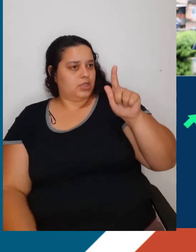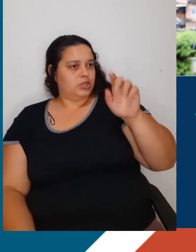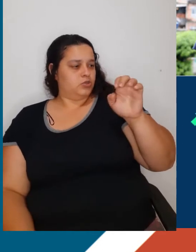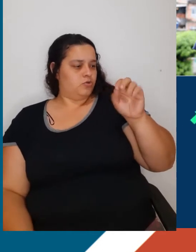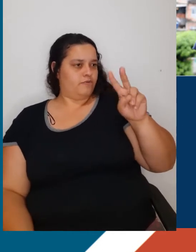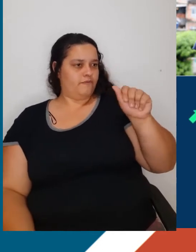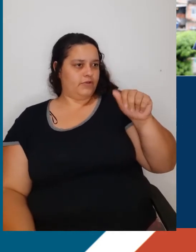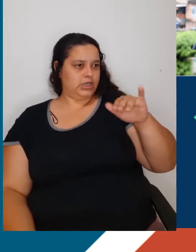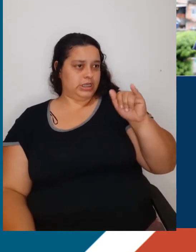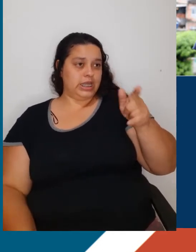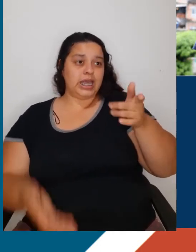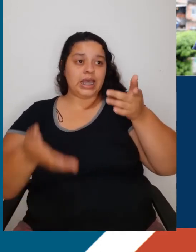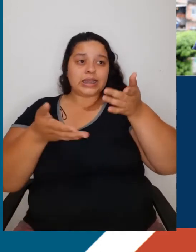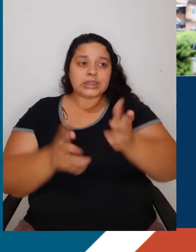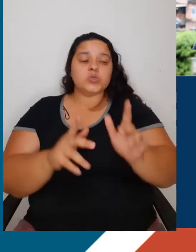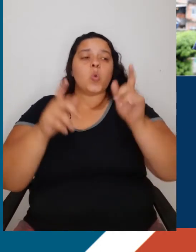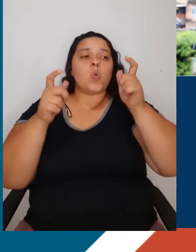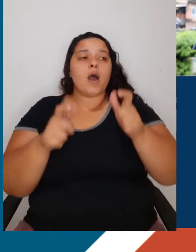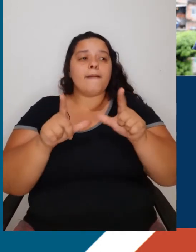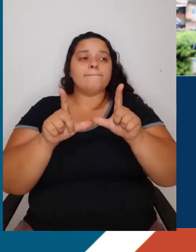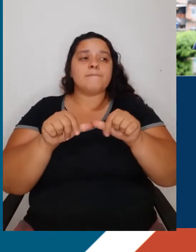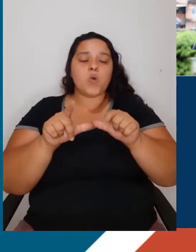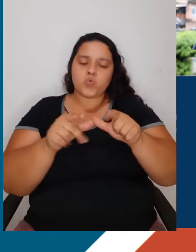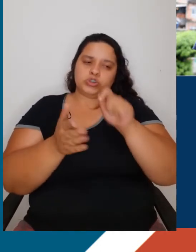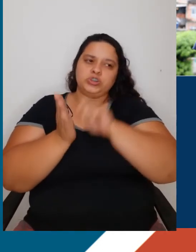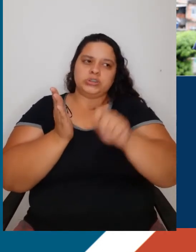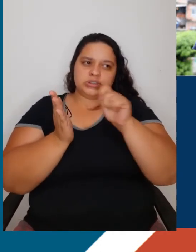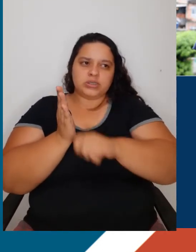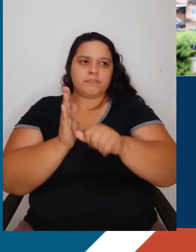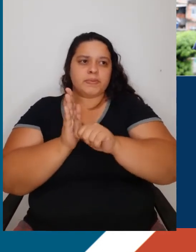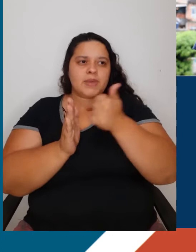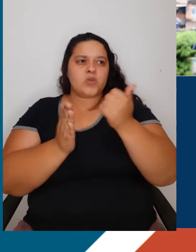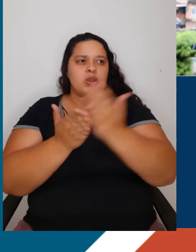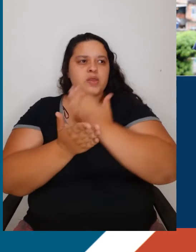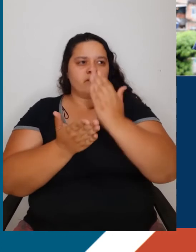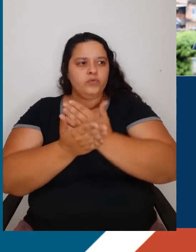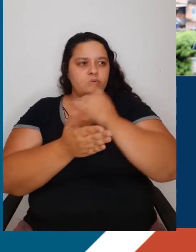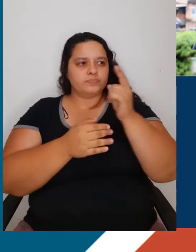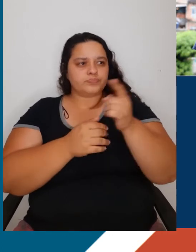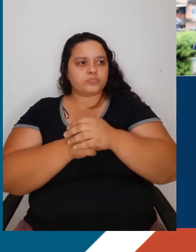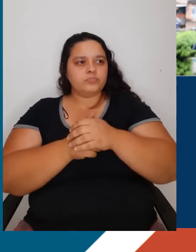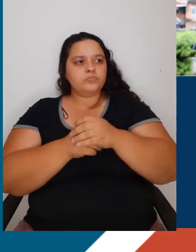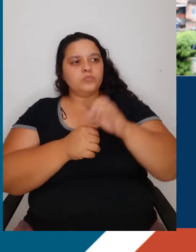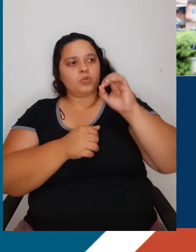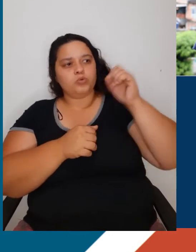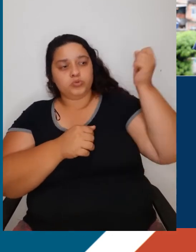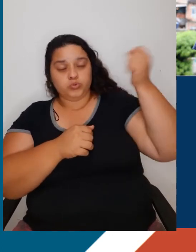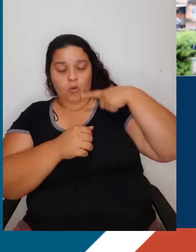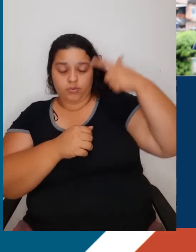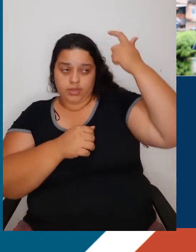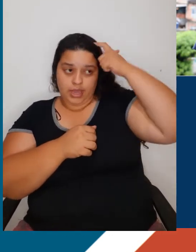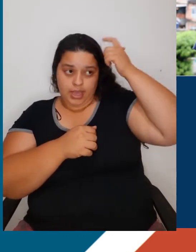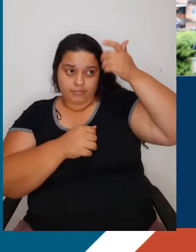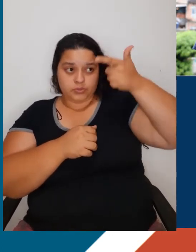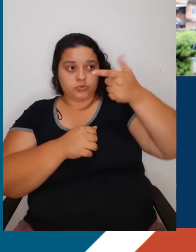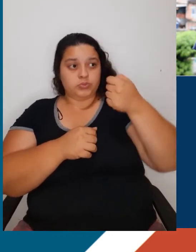Giovanni Martins. Nascido no bairro de Bangu, o jovem escritor se destacou já com seu primeiro livro, a coletânea de contos O Sol na Cabeça,